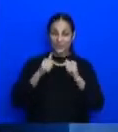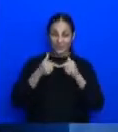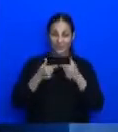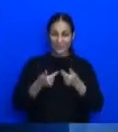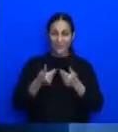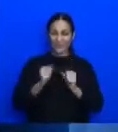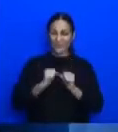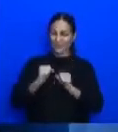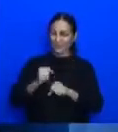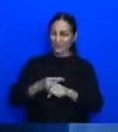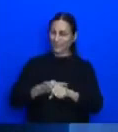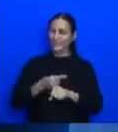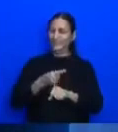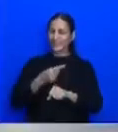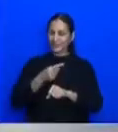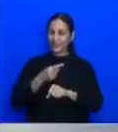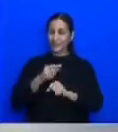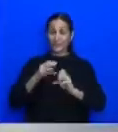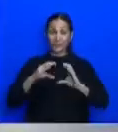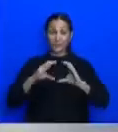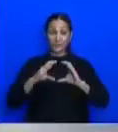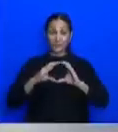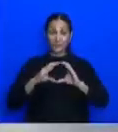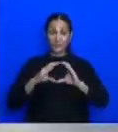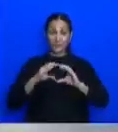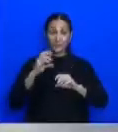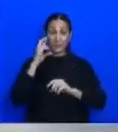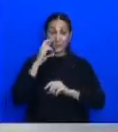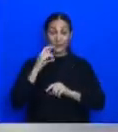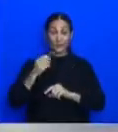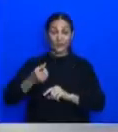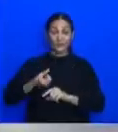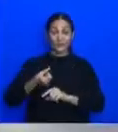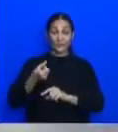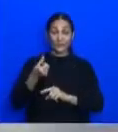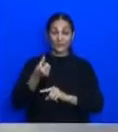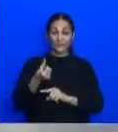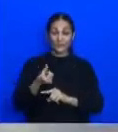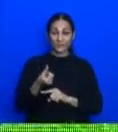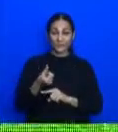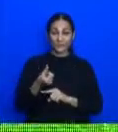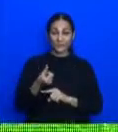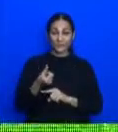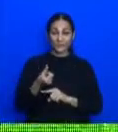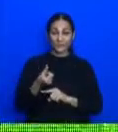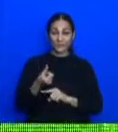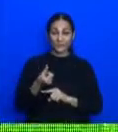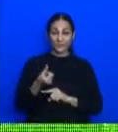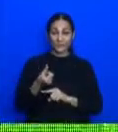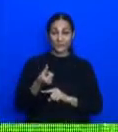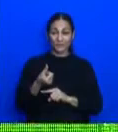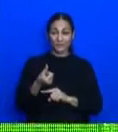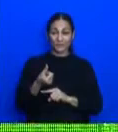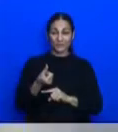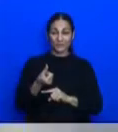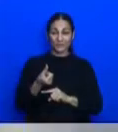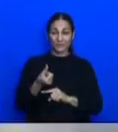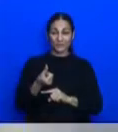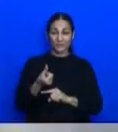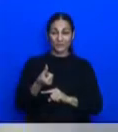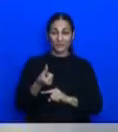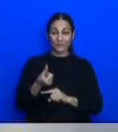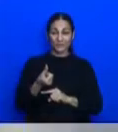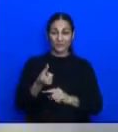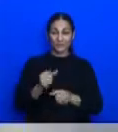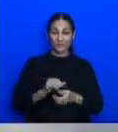Vem sorte, pode ser agora, hein? Bola rosa, número 6, com o ponto